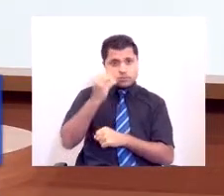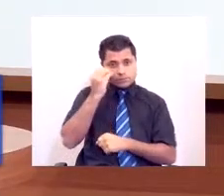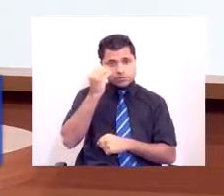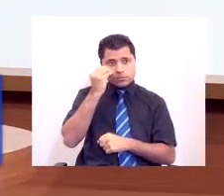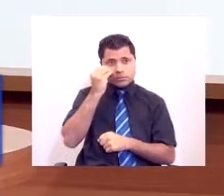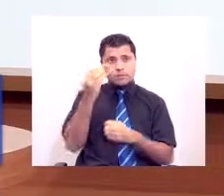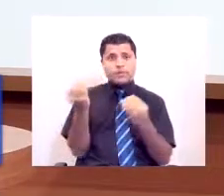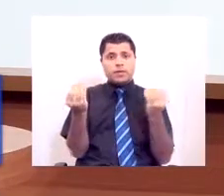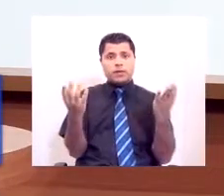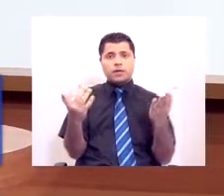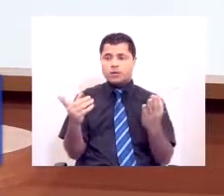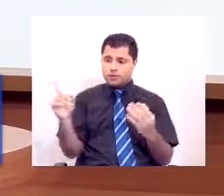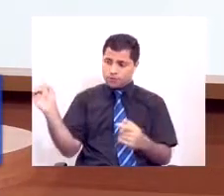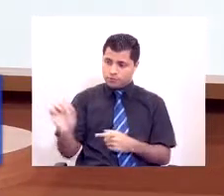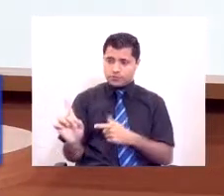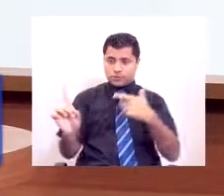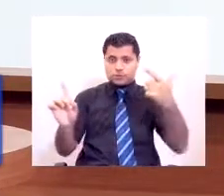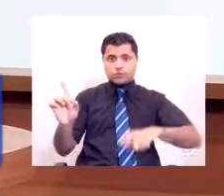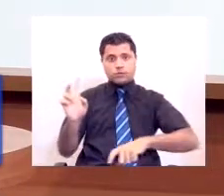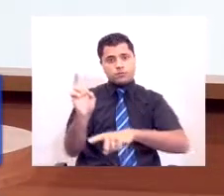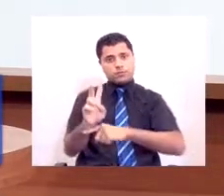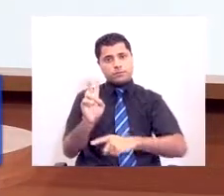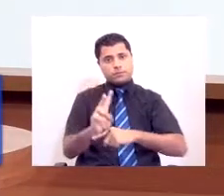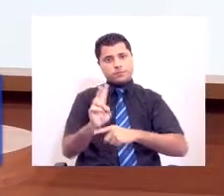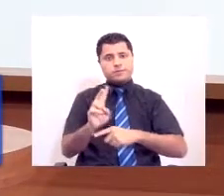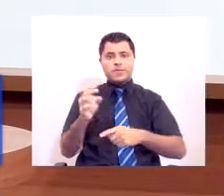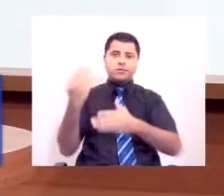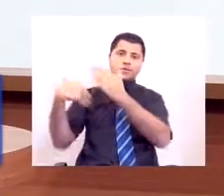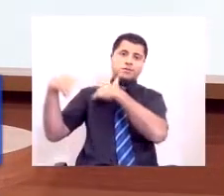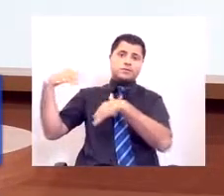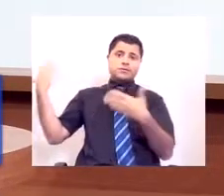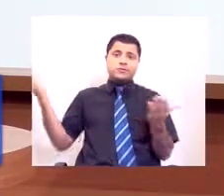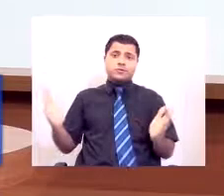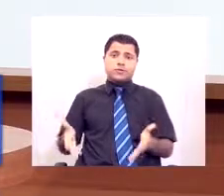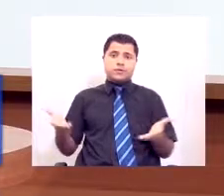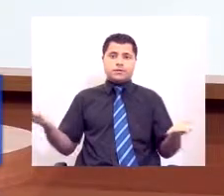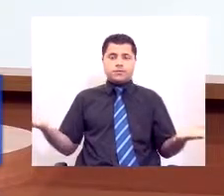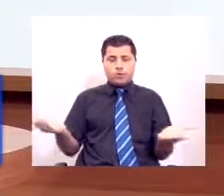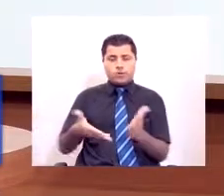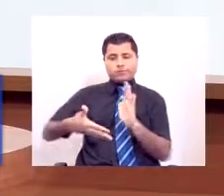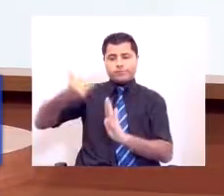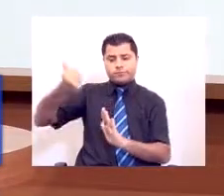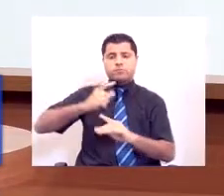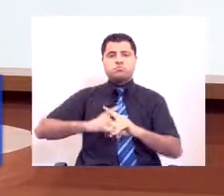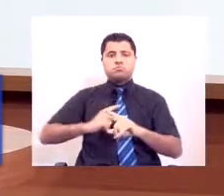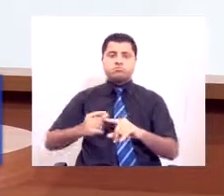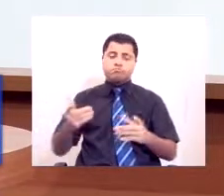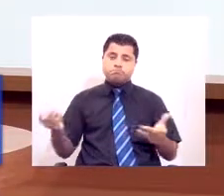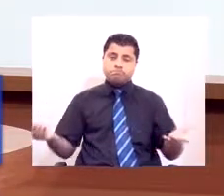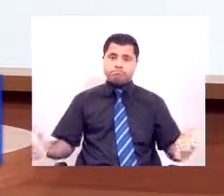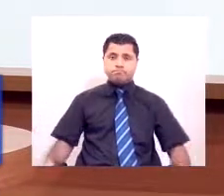que tenhamos isso de novo. Nós já tivemos contato com a